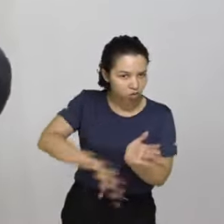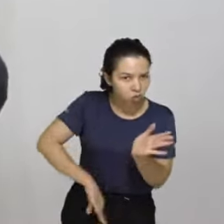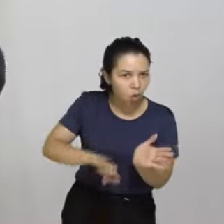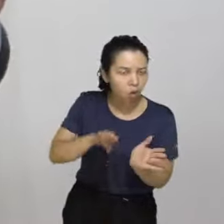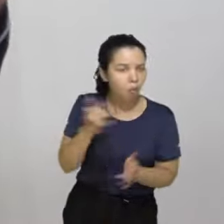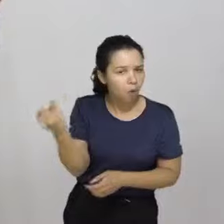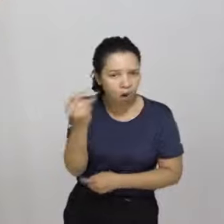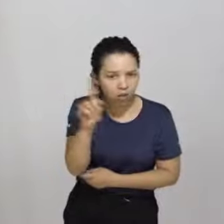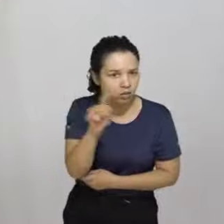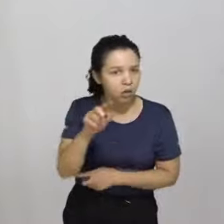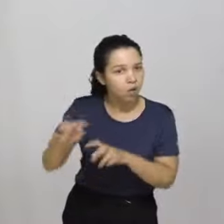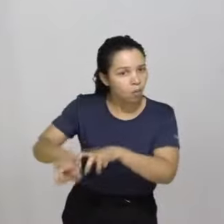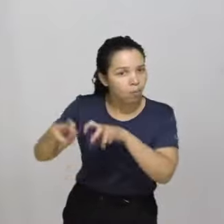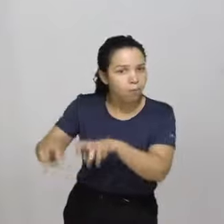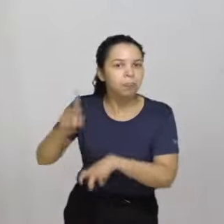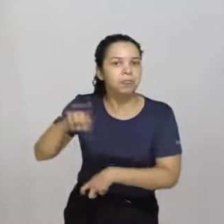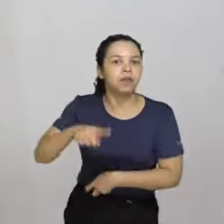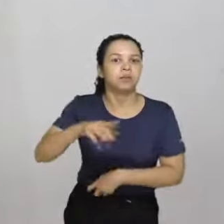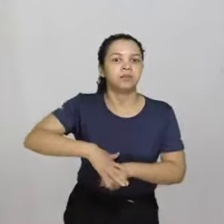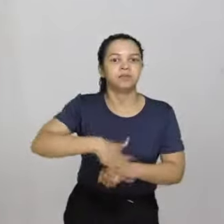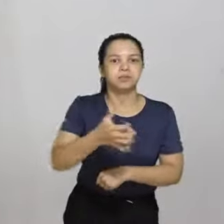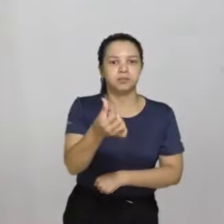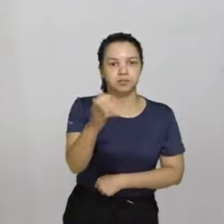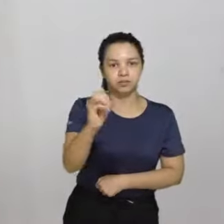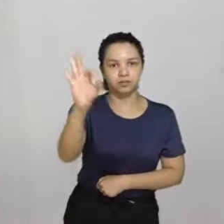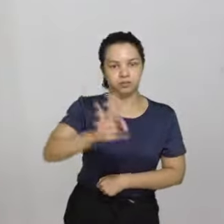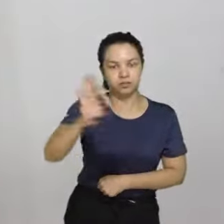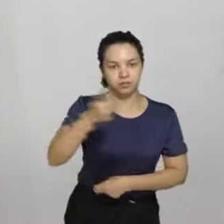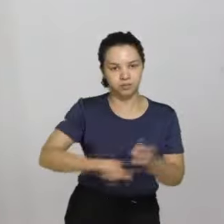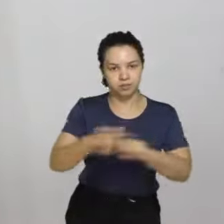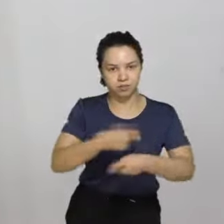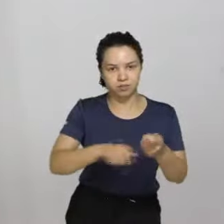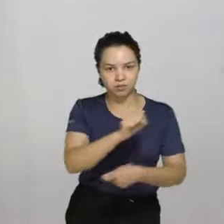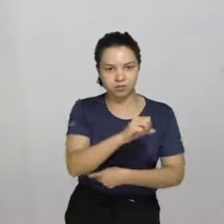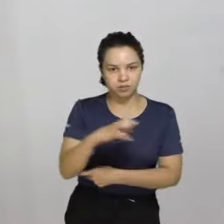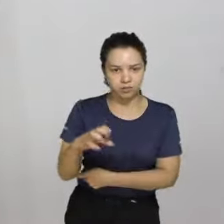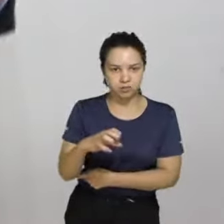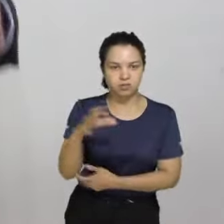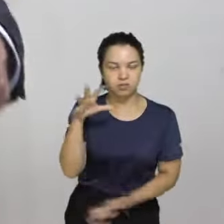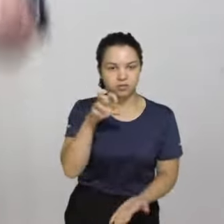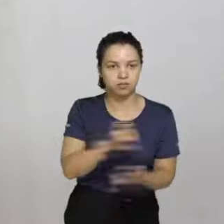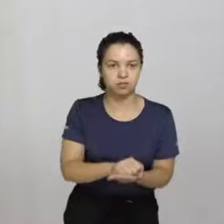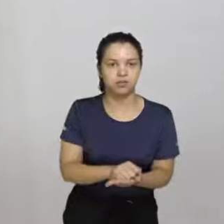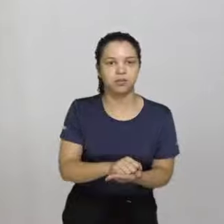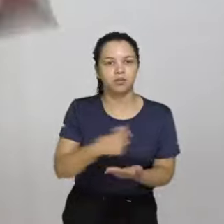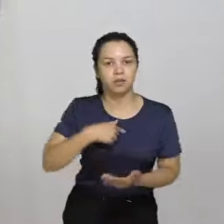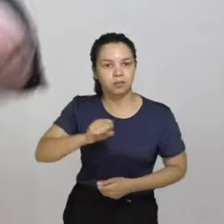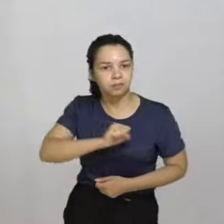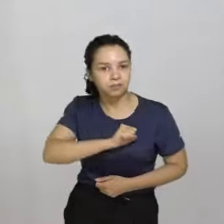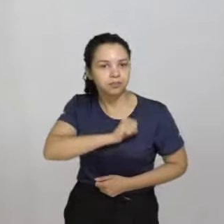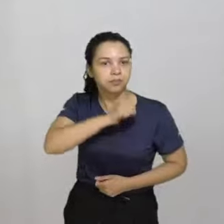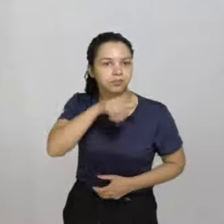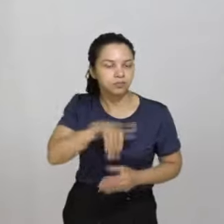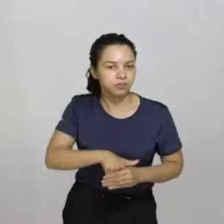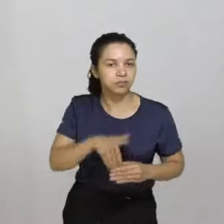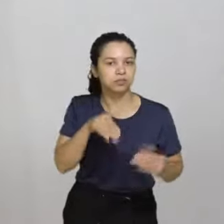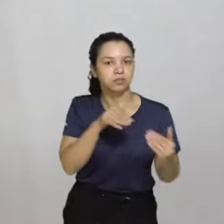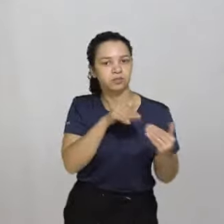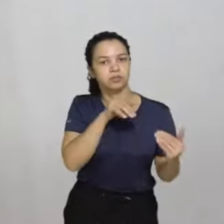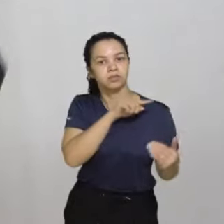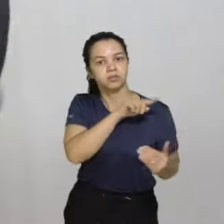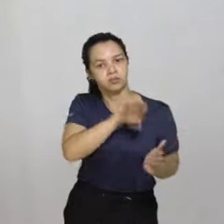representa mais de 60% da economia dos catarinenses. Fica aqui registrado o meu repúdio e o meu voto a favor pela revogação